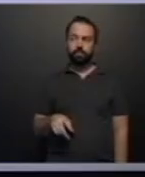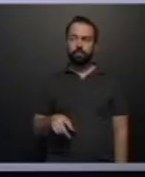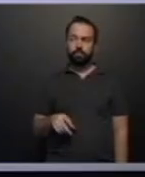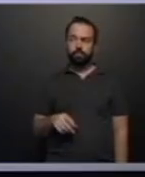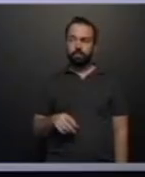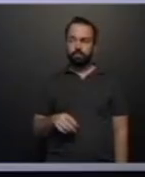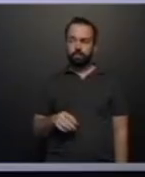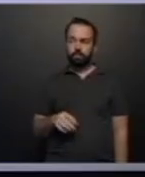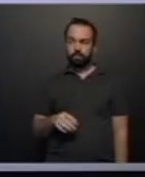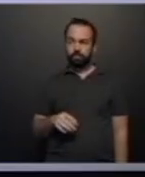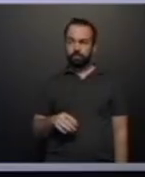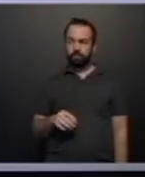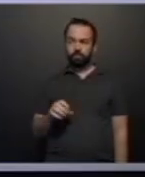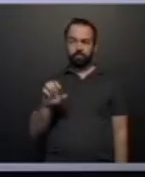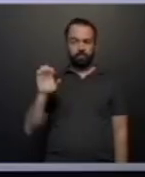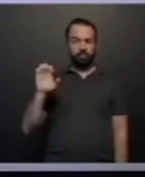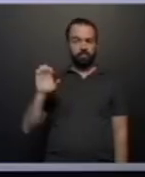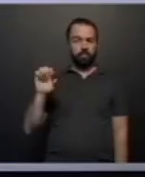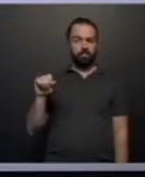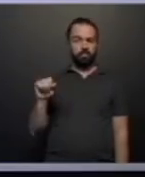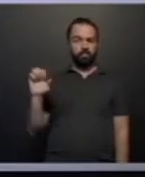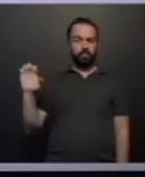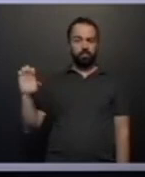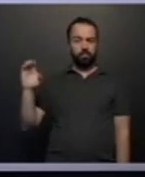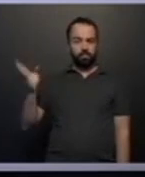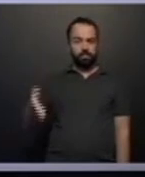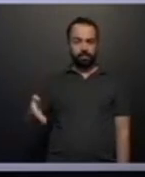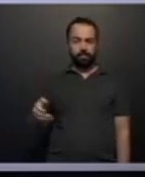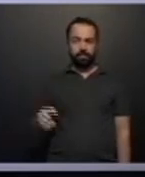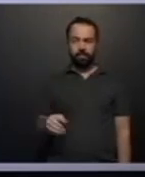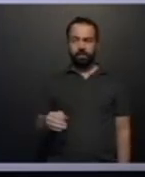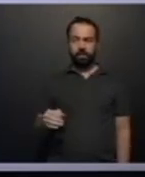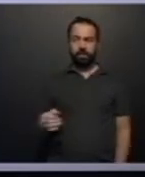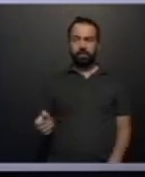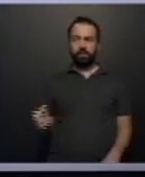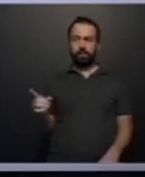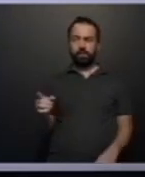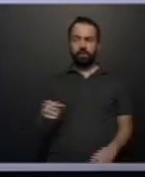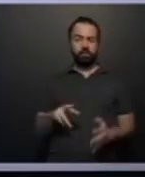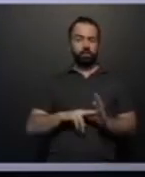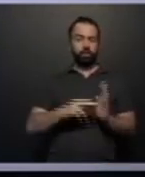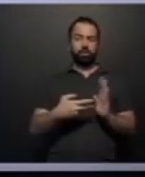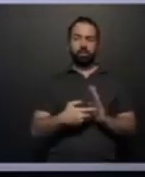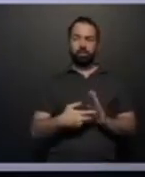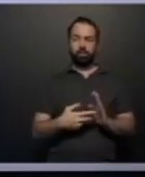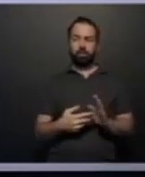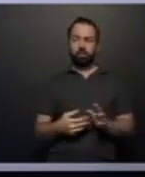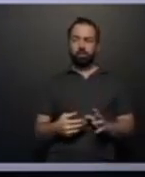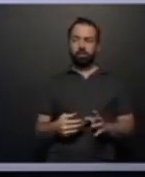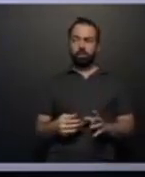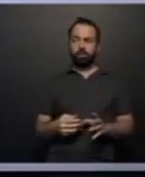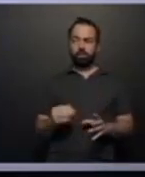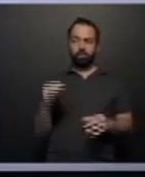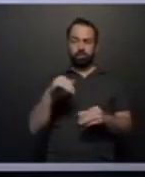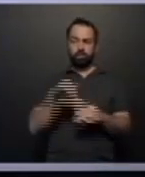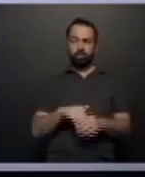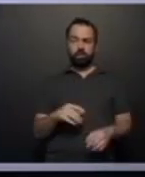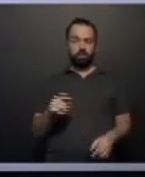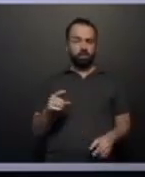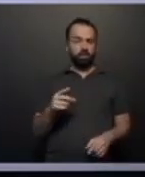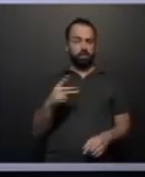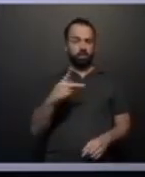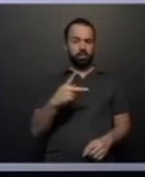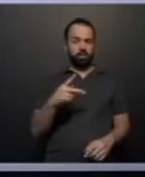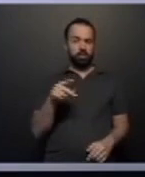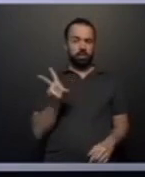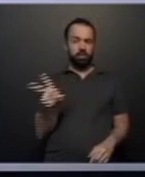Por exemplo, pertence e não pertence, é um símbolo importante que utilizamos bastante. Maior que ou